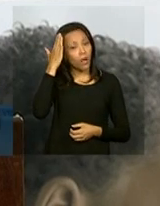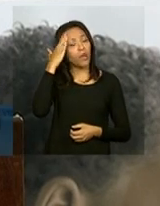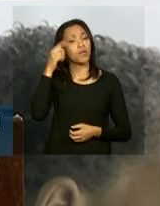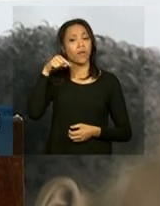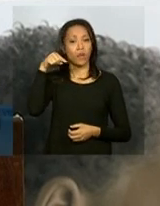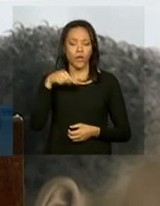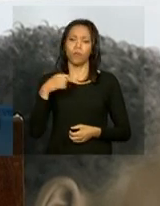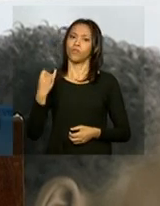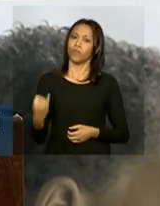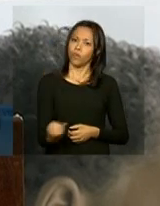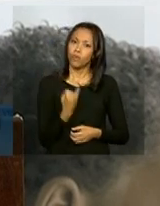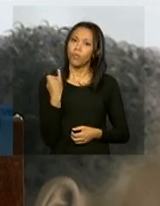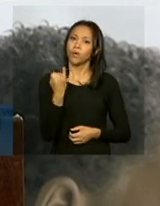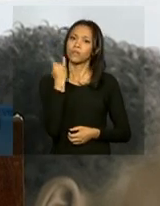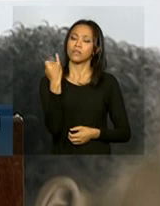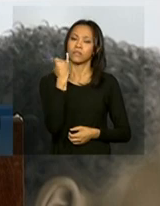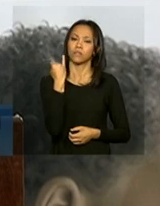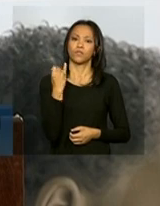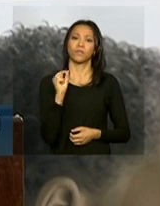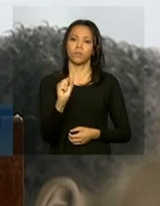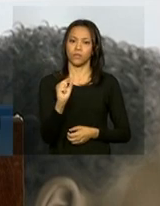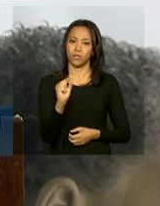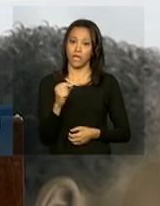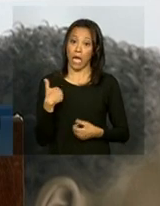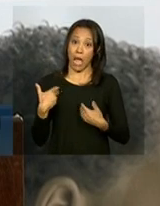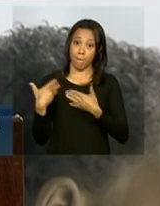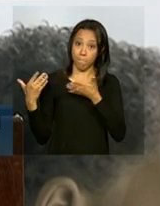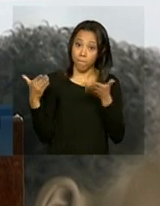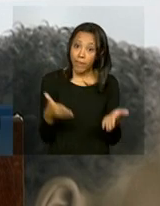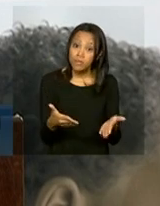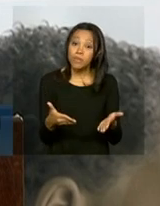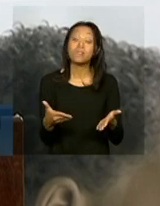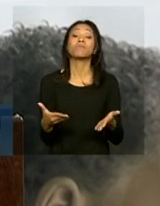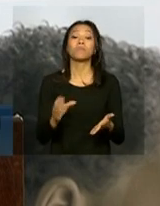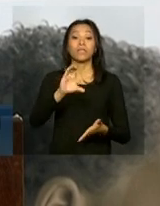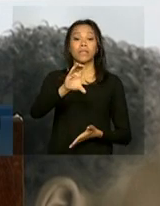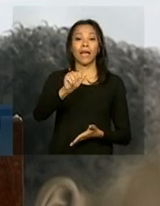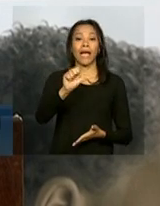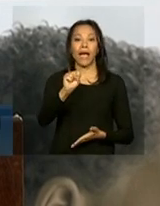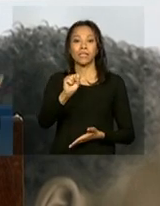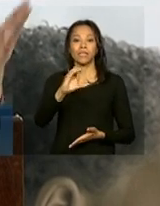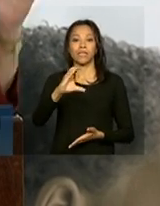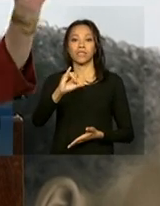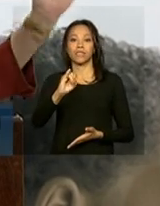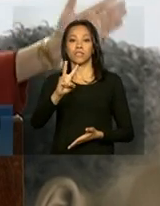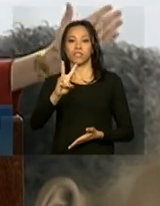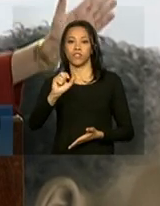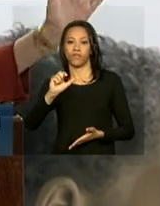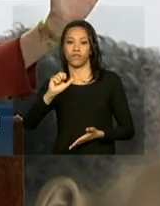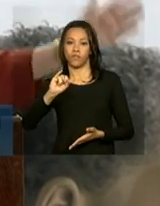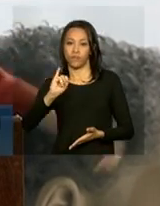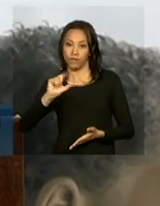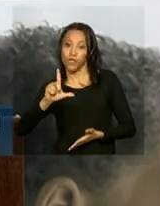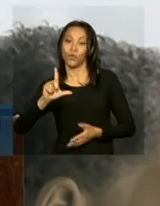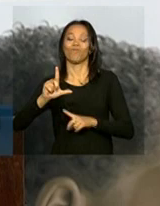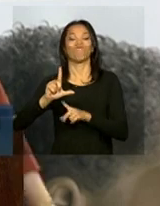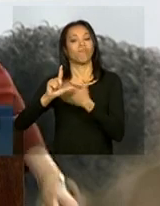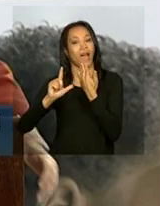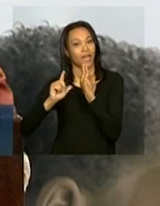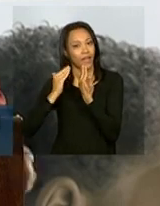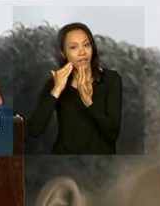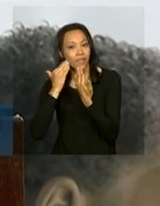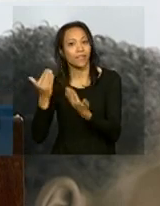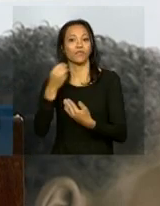importante também a participação da Casa Civil, da Presidência da República. Agradeço também a ministra